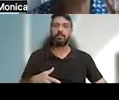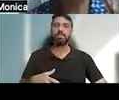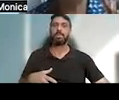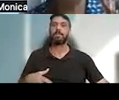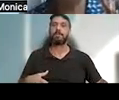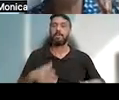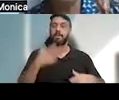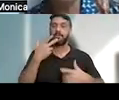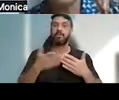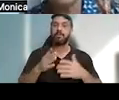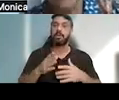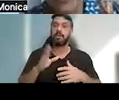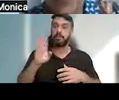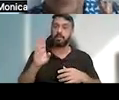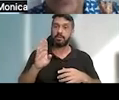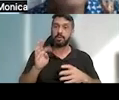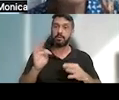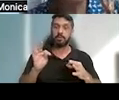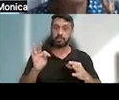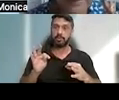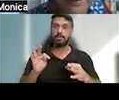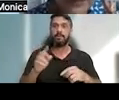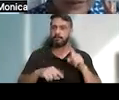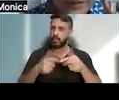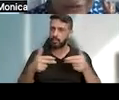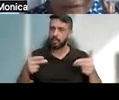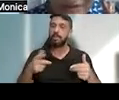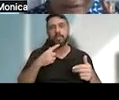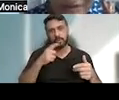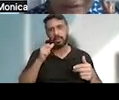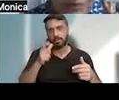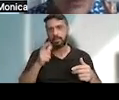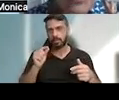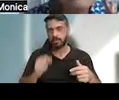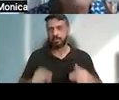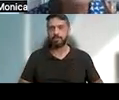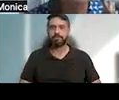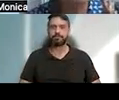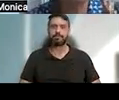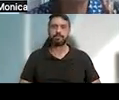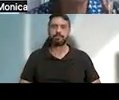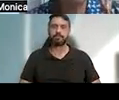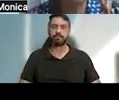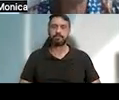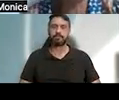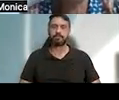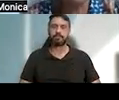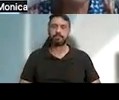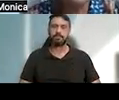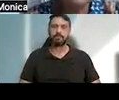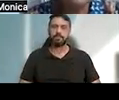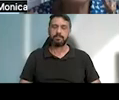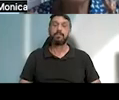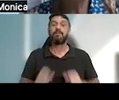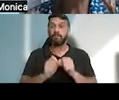a biotecnologia você vê um produto, né? Que é muito legal você conseguir ver um produto do teu trabalho que vai ser uhum,